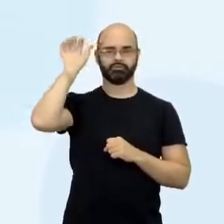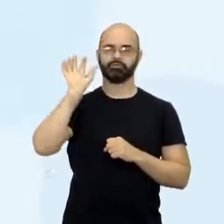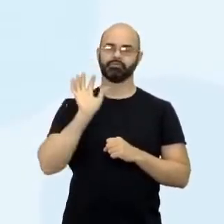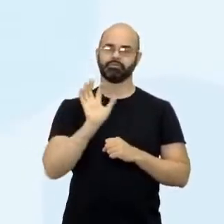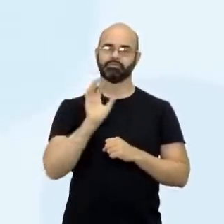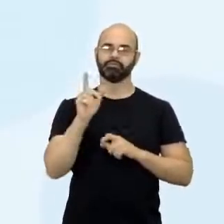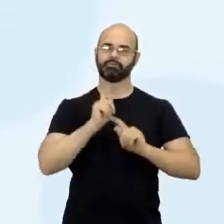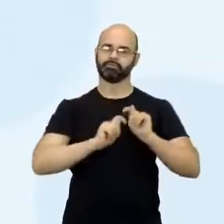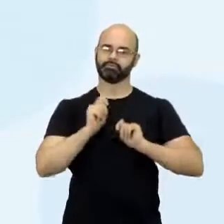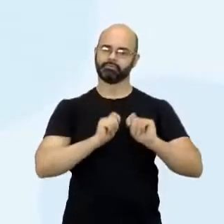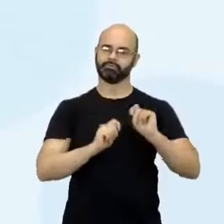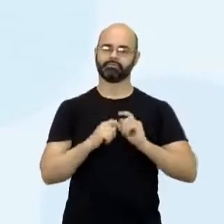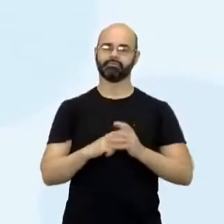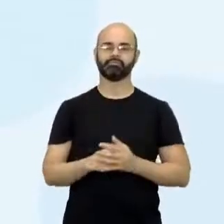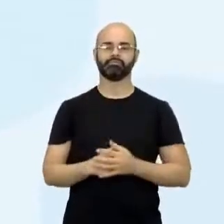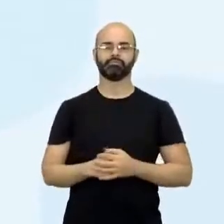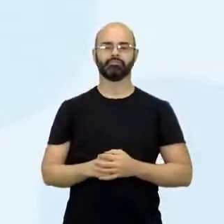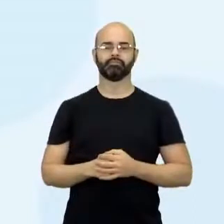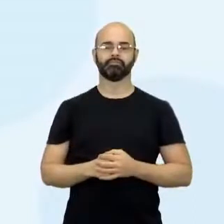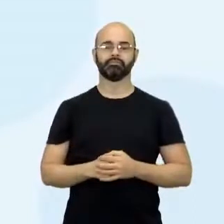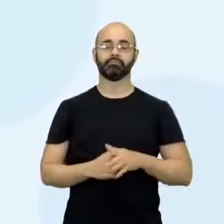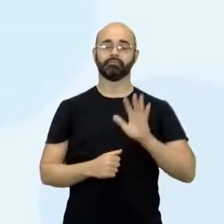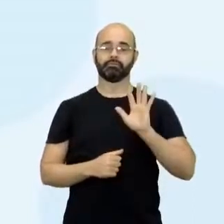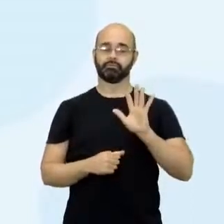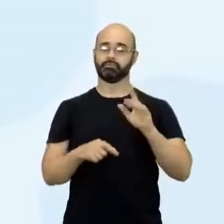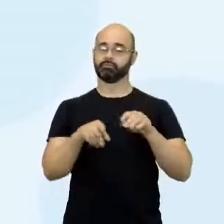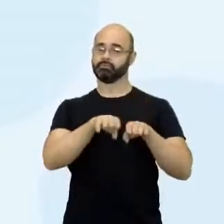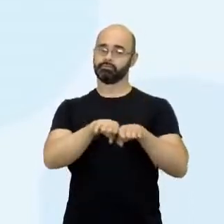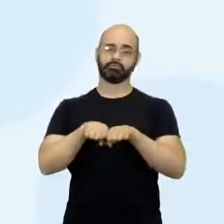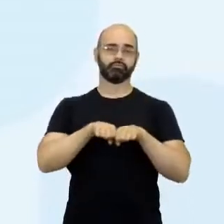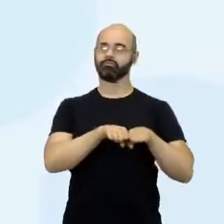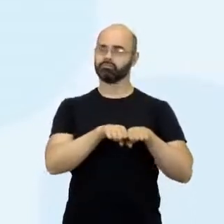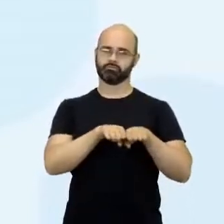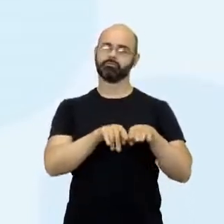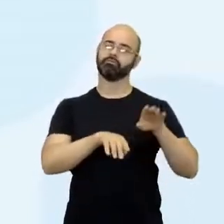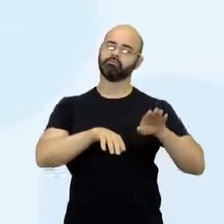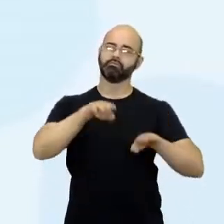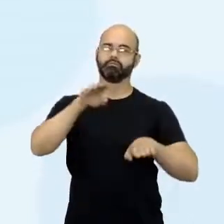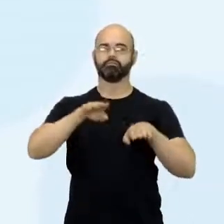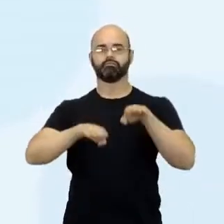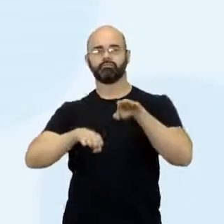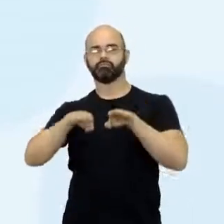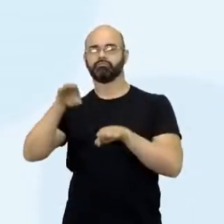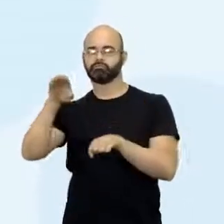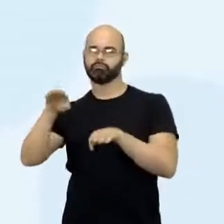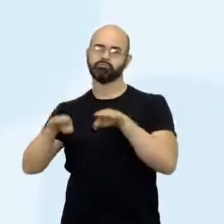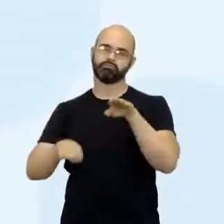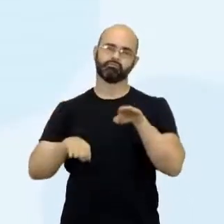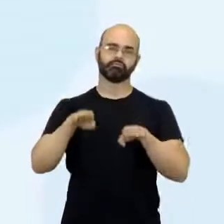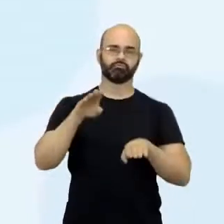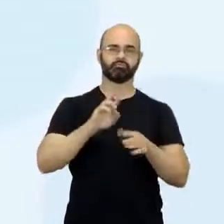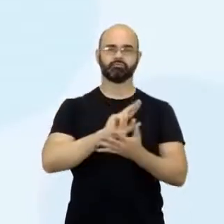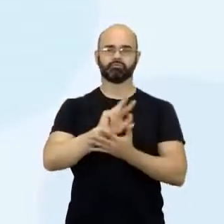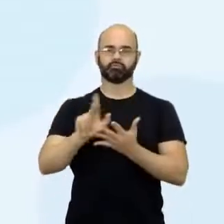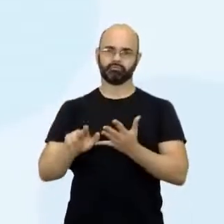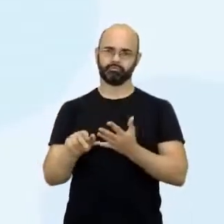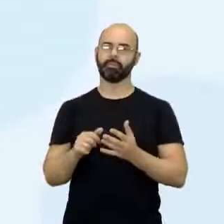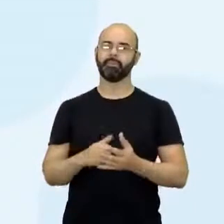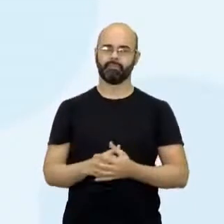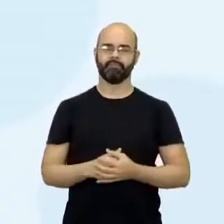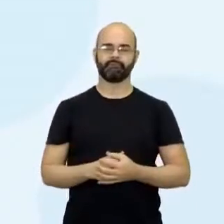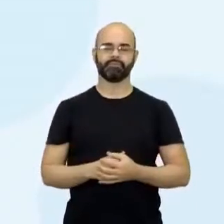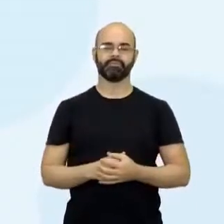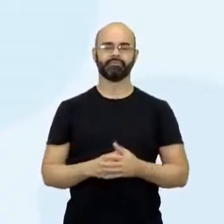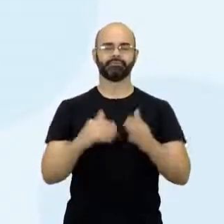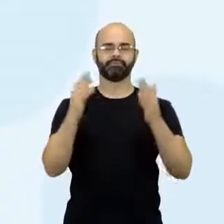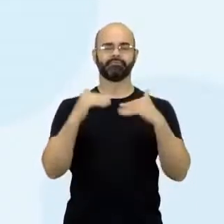características econômicas. Lembrando que não são homogêneas, tá? Não são iguais, elas têm as suas diversidades, tá certo?